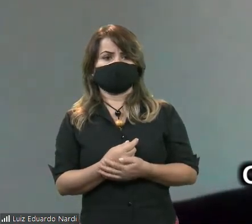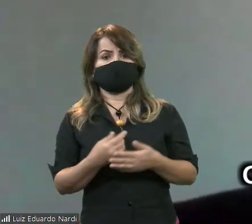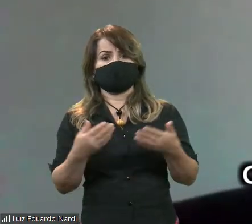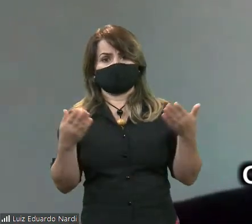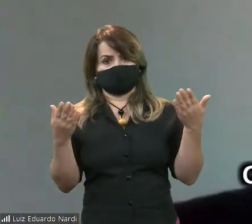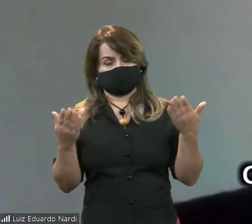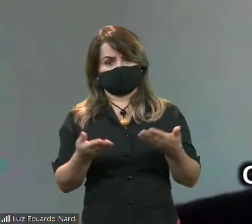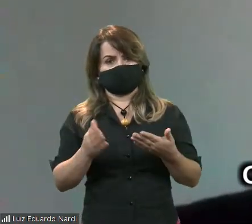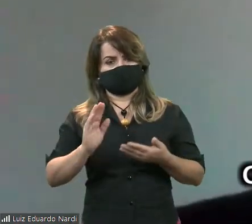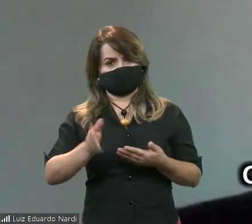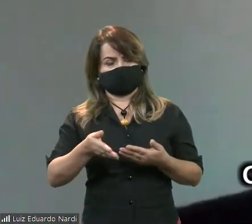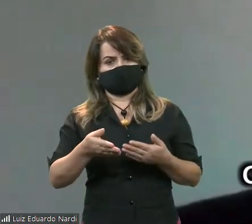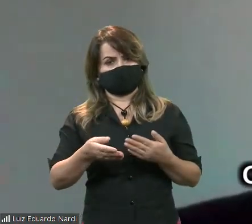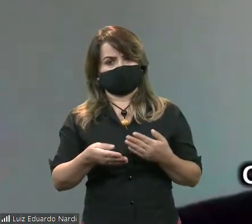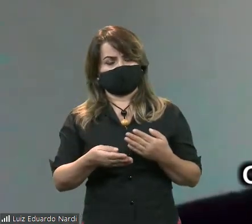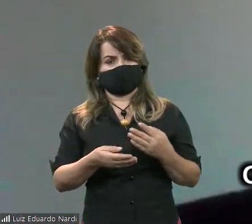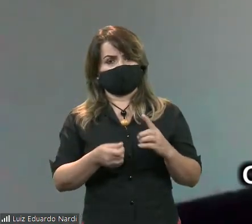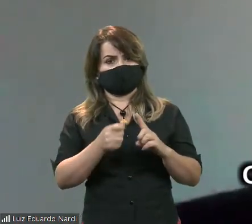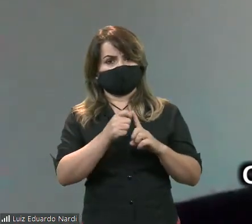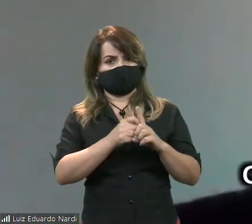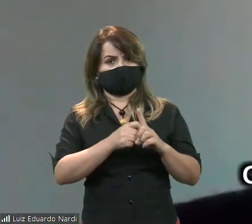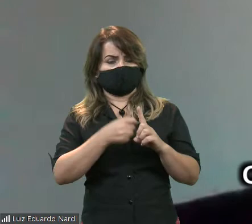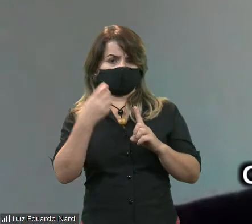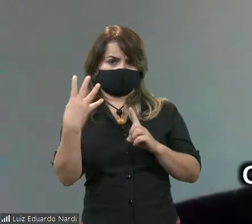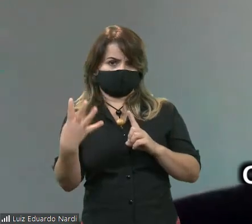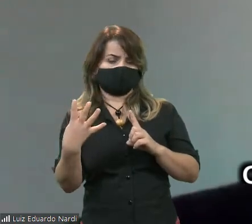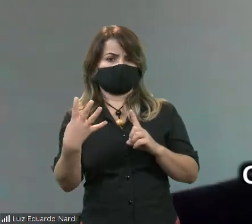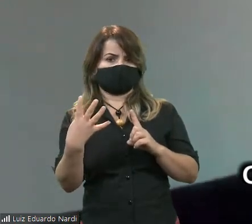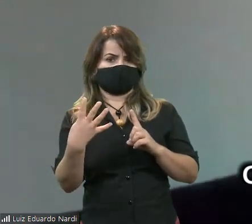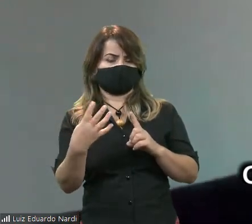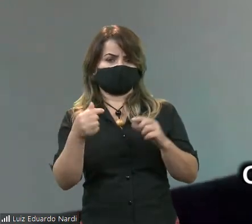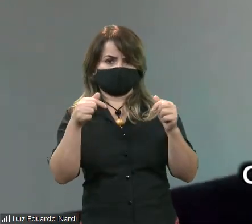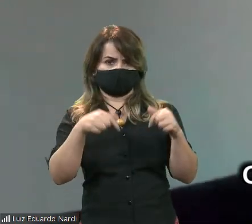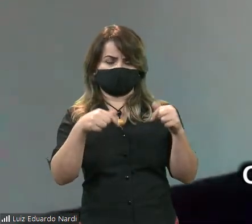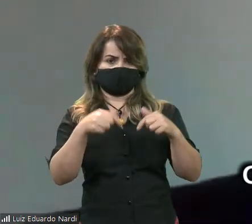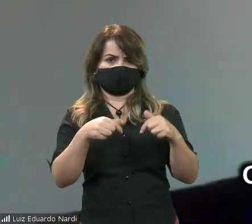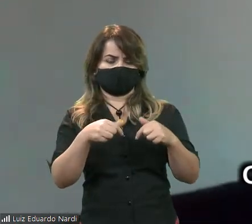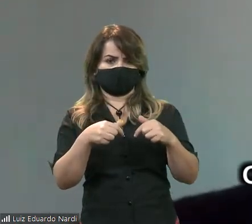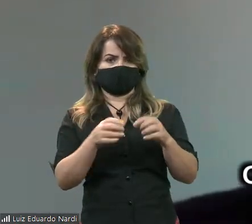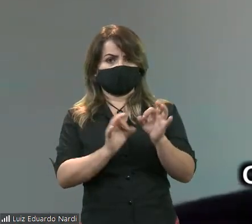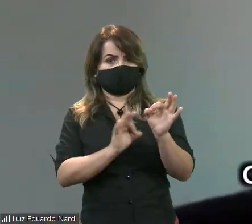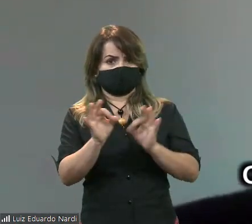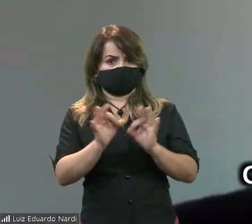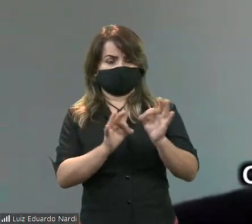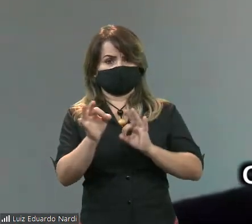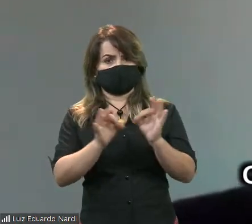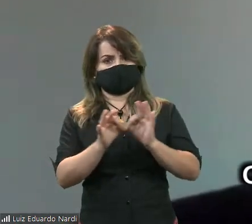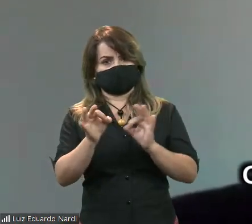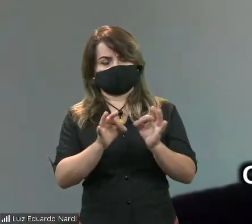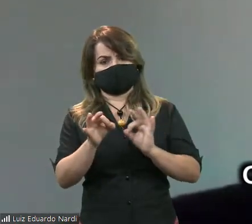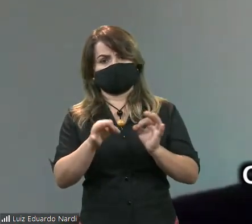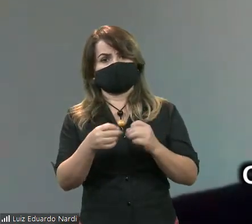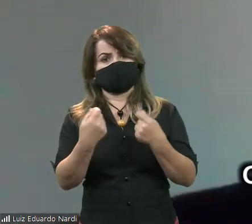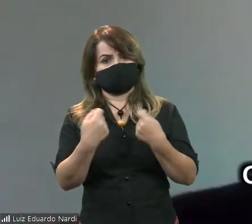no quarto mês aqui do ano, vem as eleições aí. Este projeto, ele já deveria ter